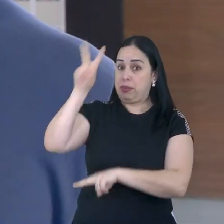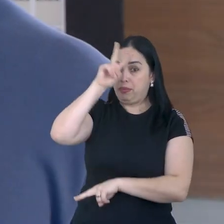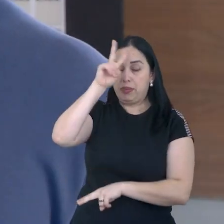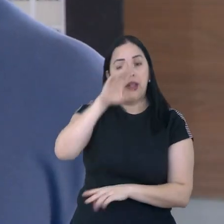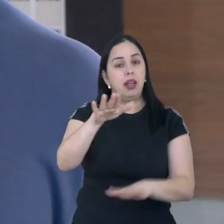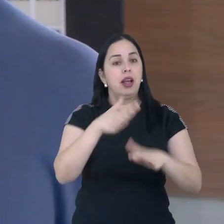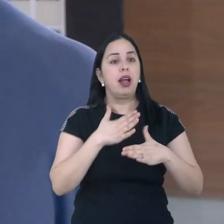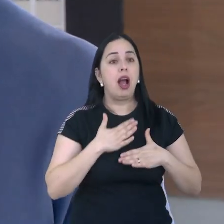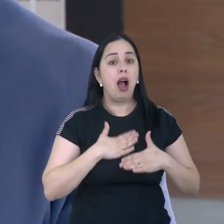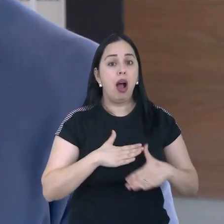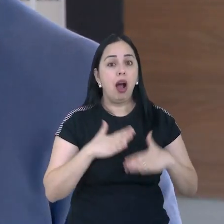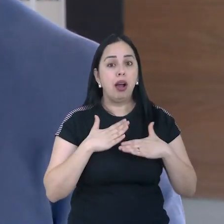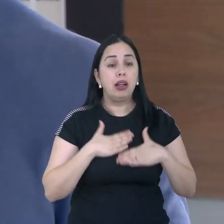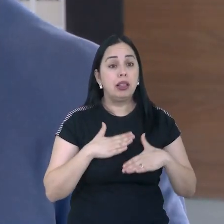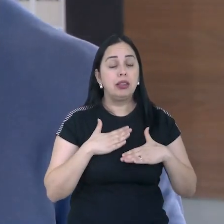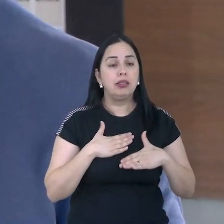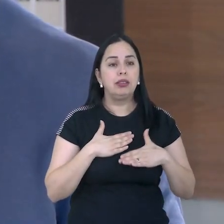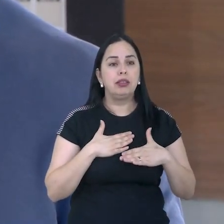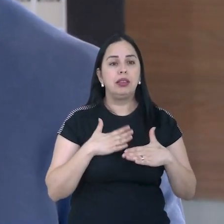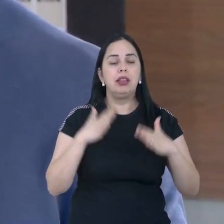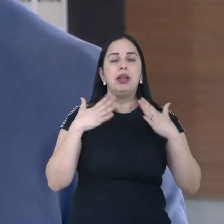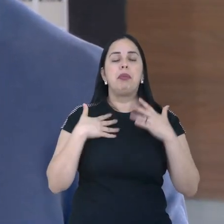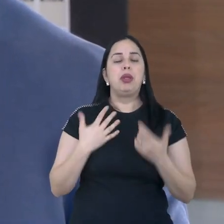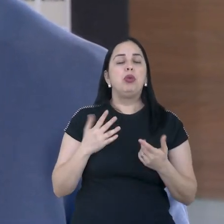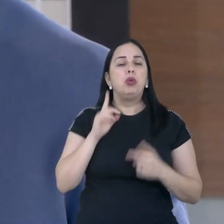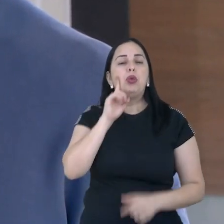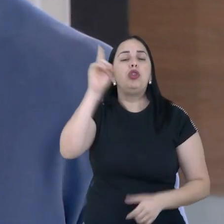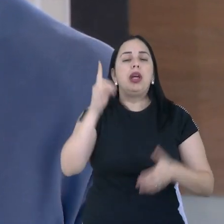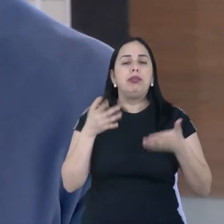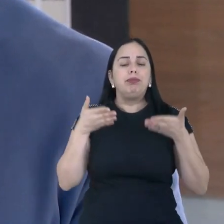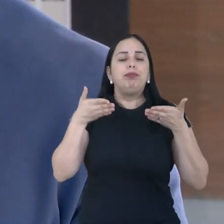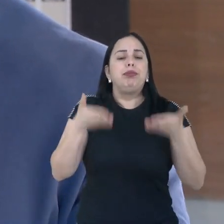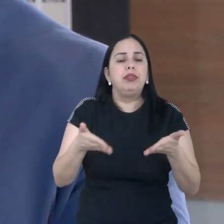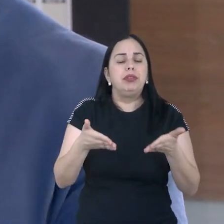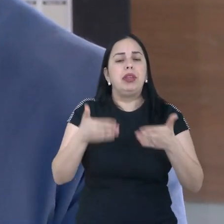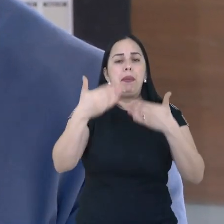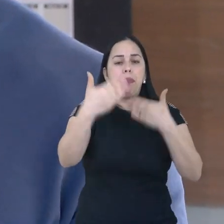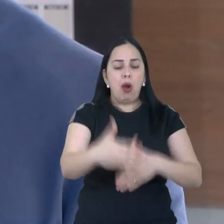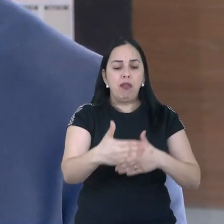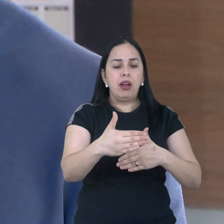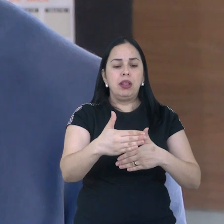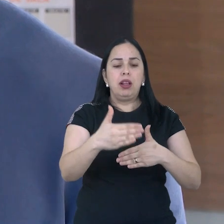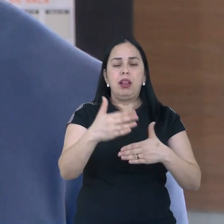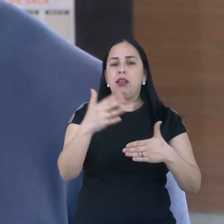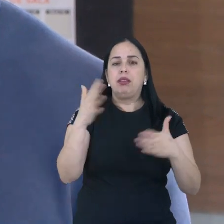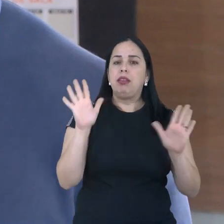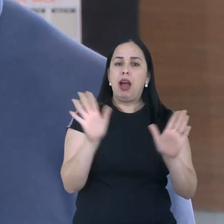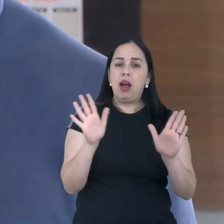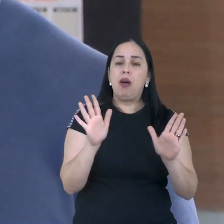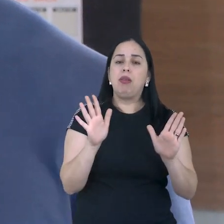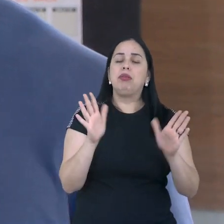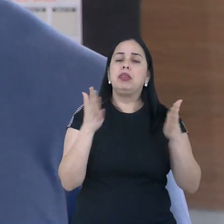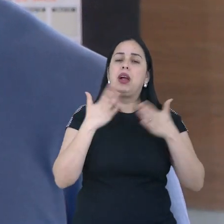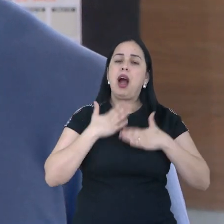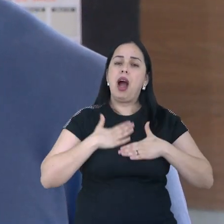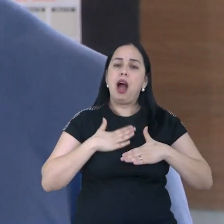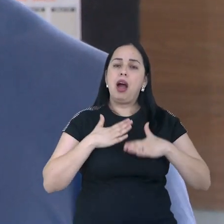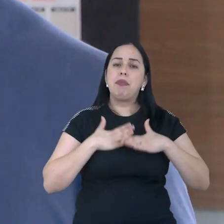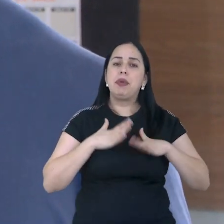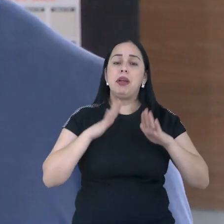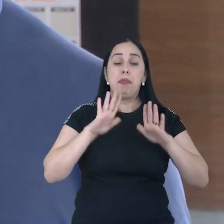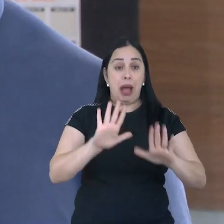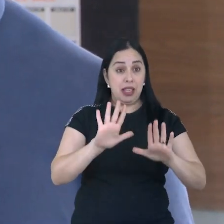vou recomendar sempre que o aluno se poupe. Ele vai com a cabeça descansada para uma prova tão forte, pesada como é o